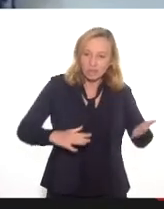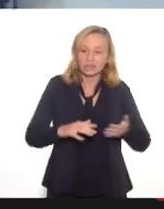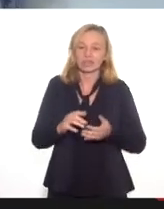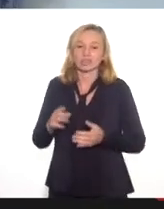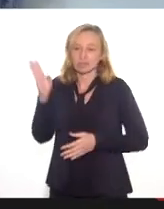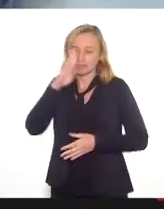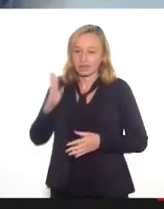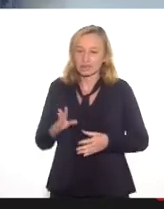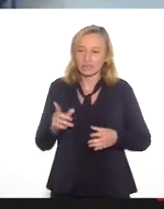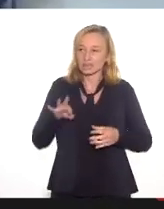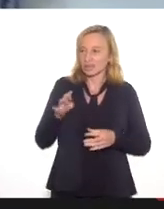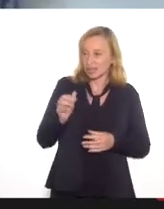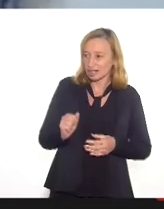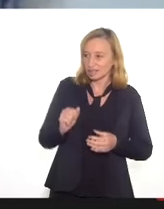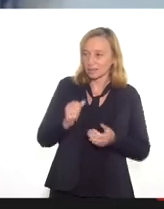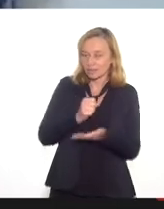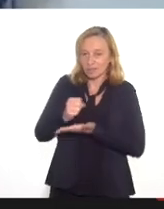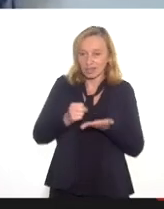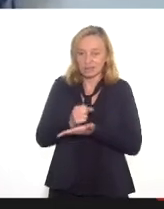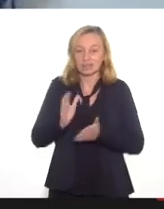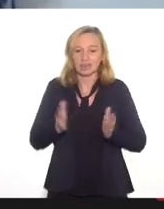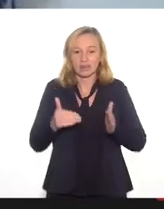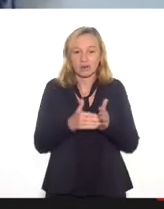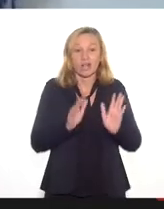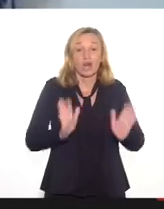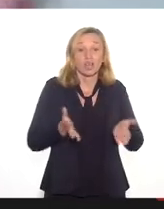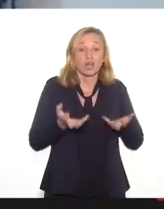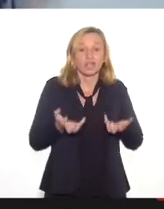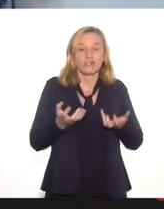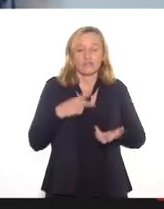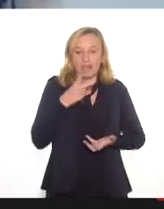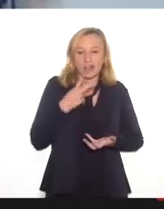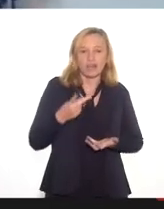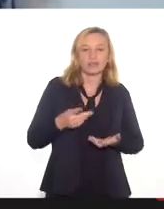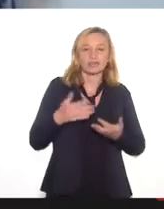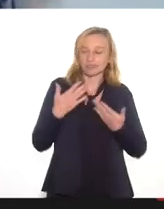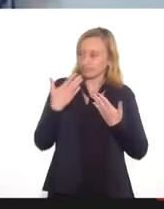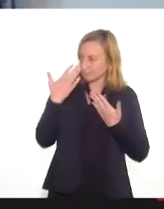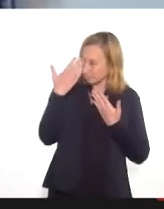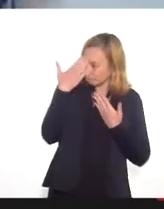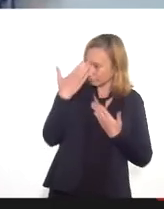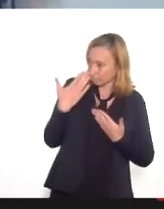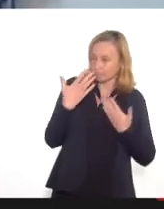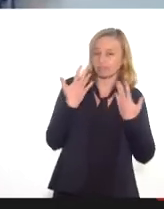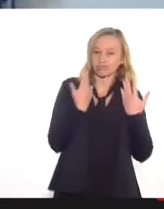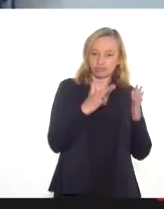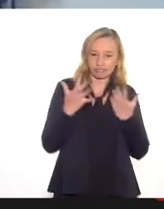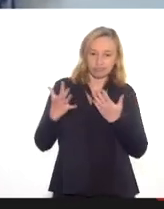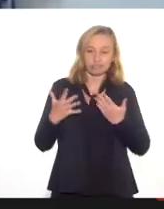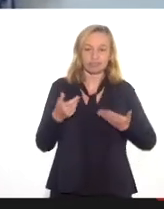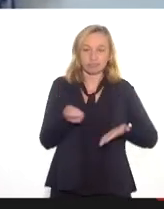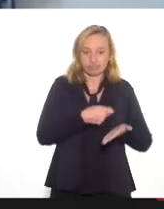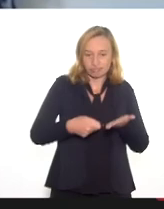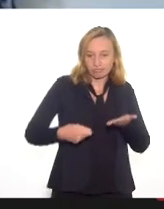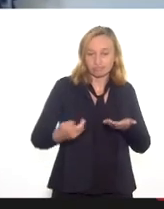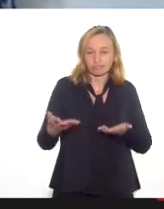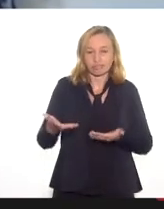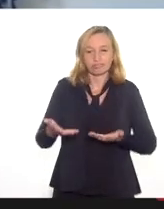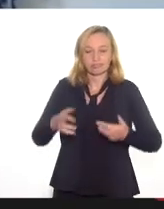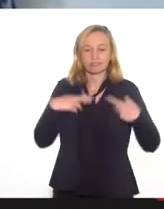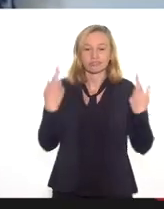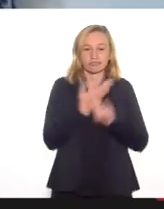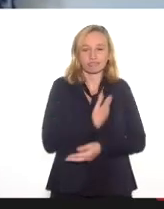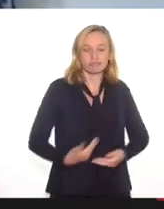Brasileira de Renda Básica até agora eu queria dizer que dar os meus cumprimentos pela instituição da comissão essa primeira